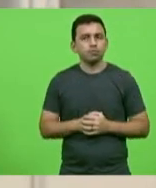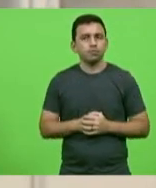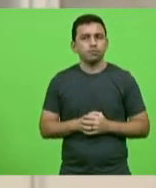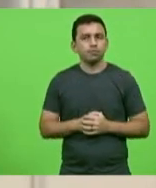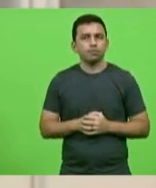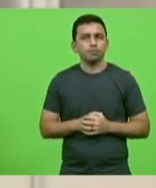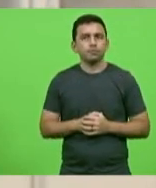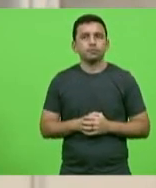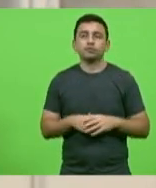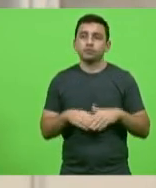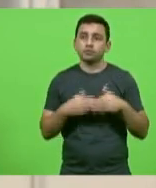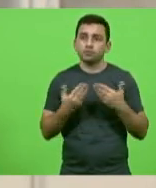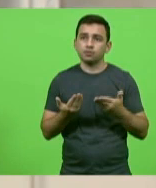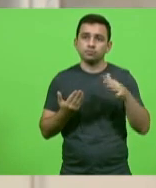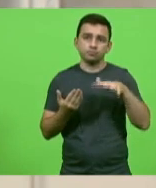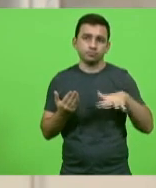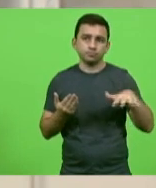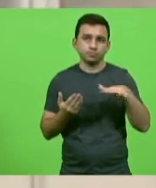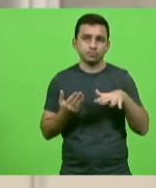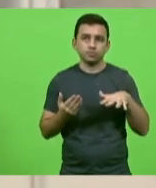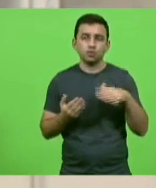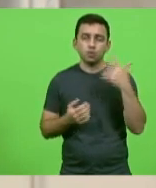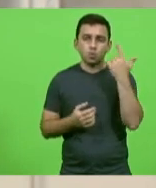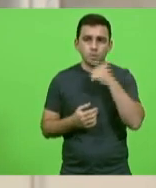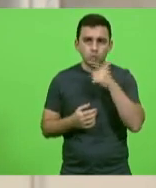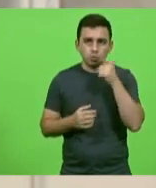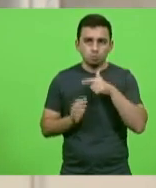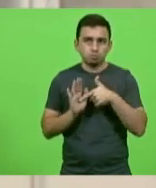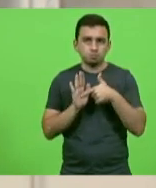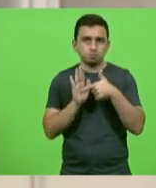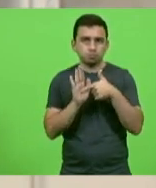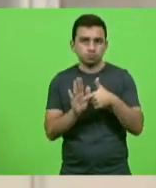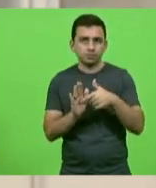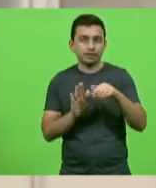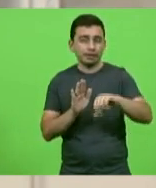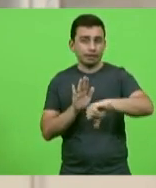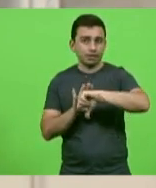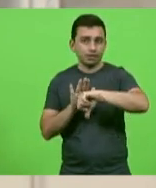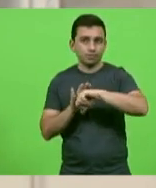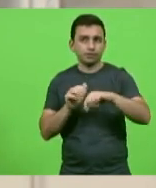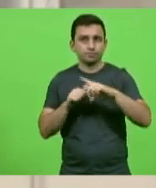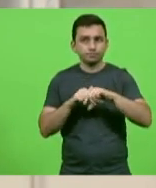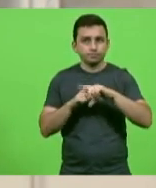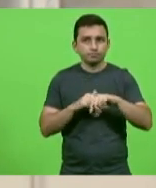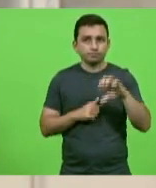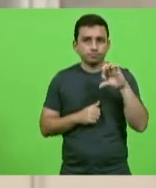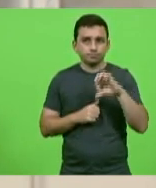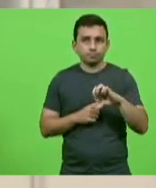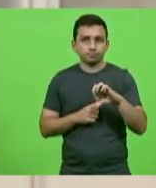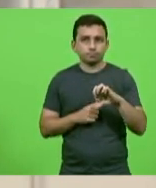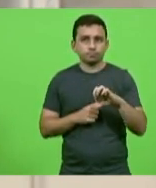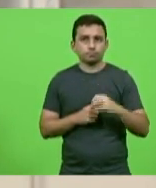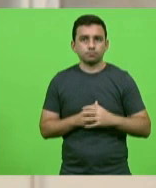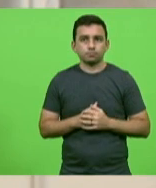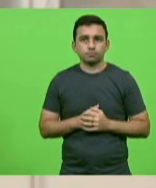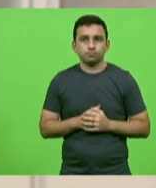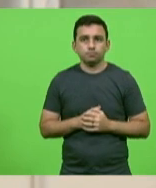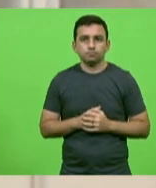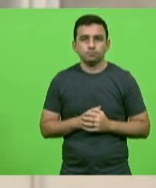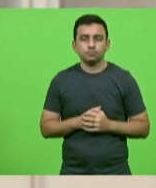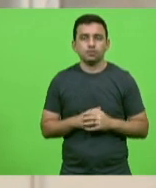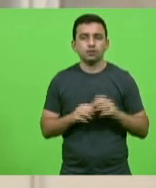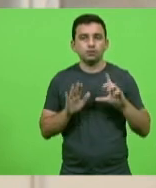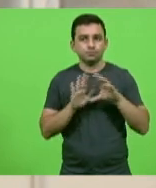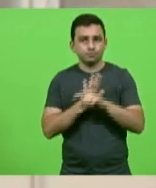cenário infere-se que para o fim de configuração do crime do artigo 9º o